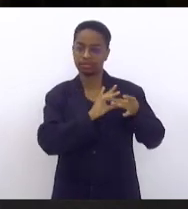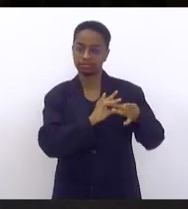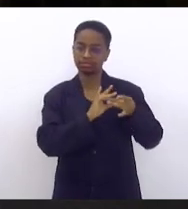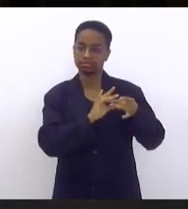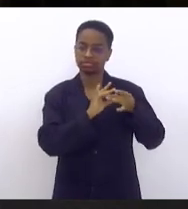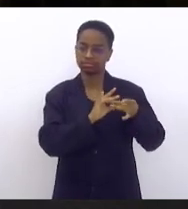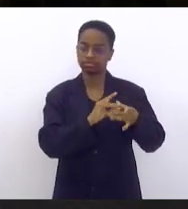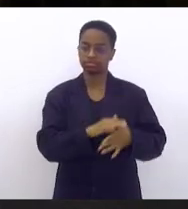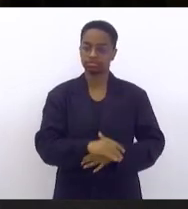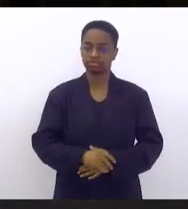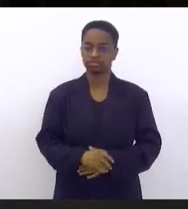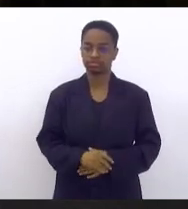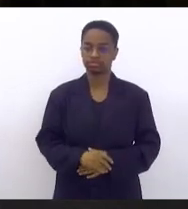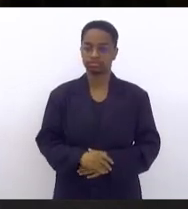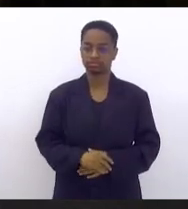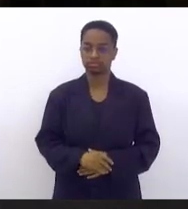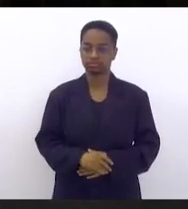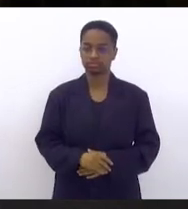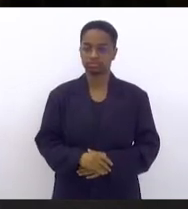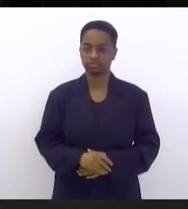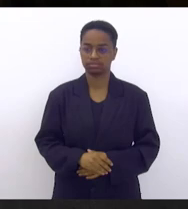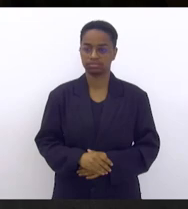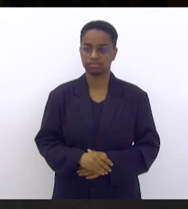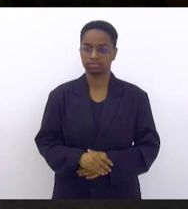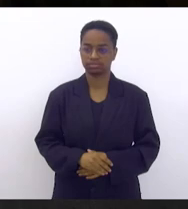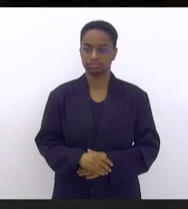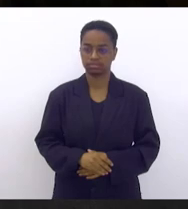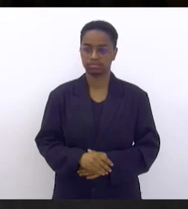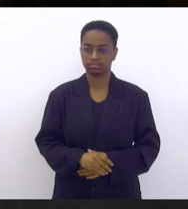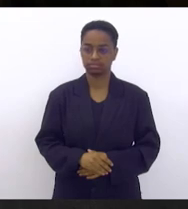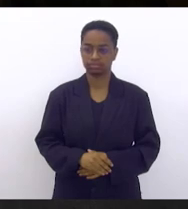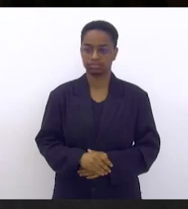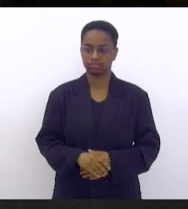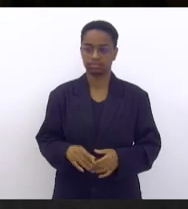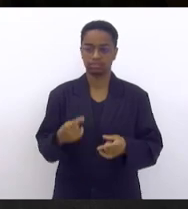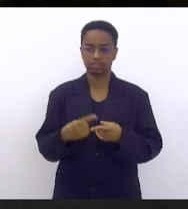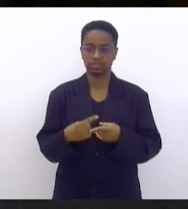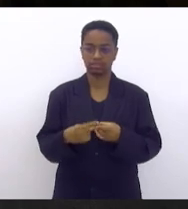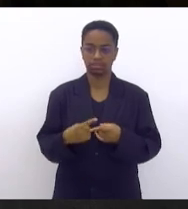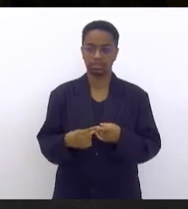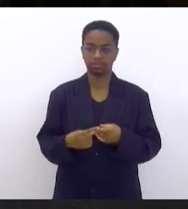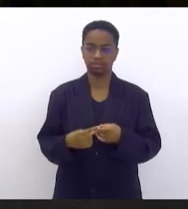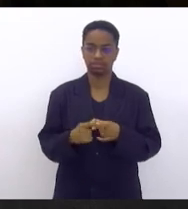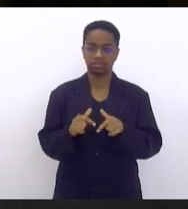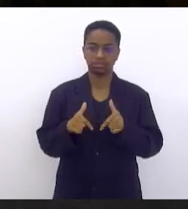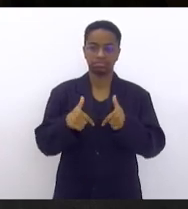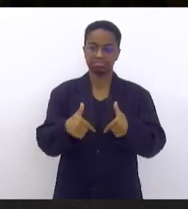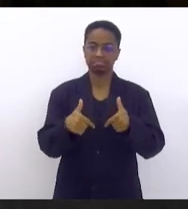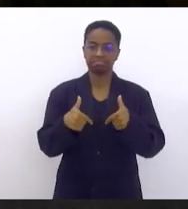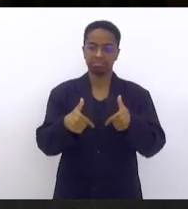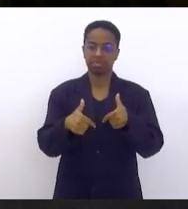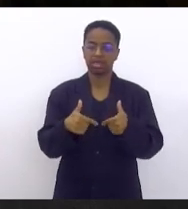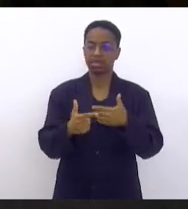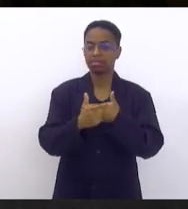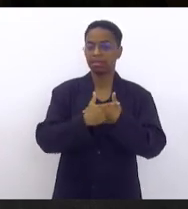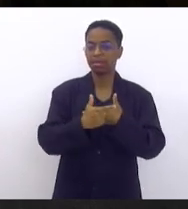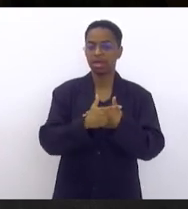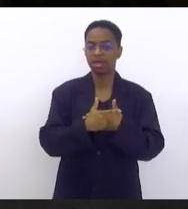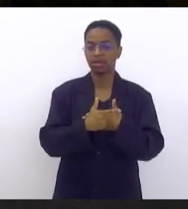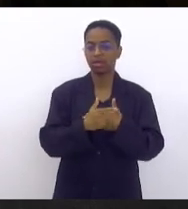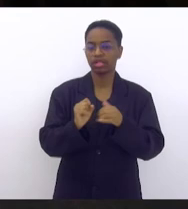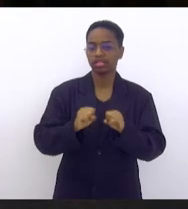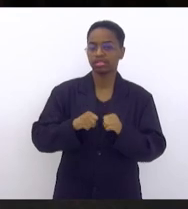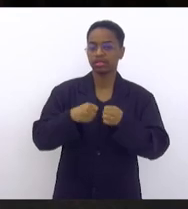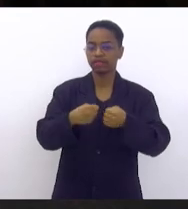orgulho de chamá-la de companheira. Que é alguém que cumpre, que tem cumprido o papel aqui nessa Assembleia Legislativa da defesa do